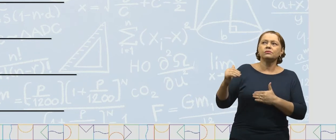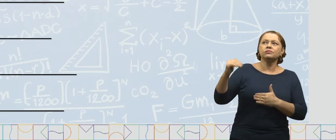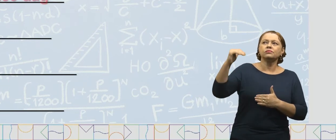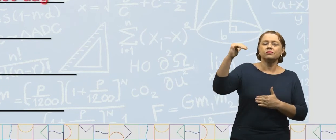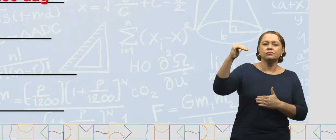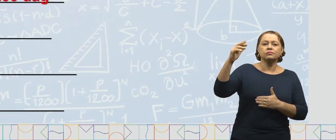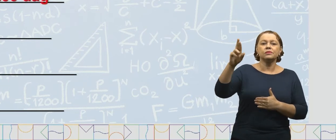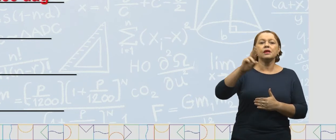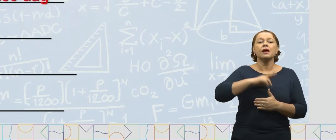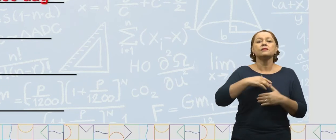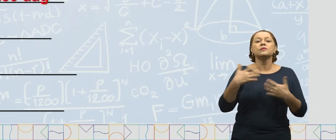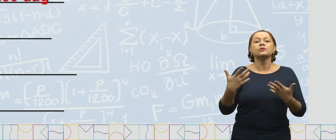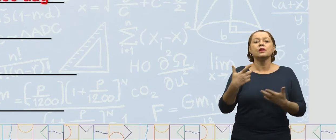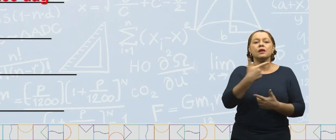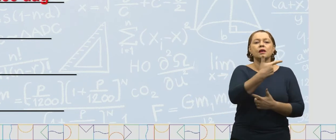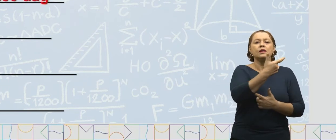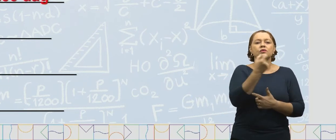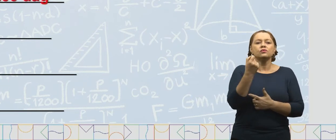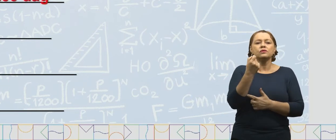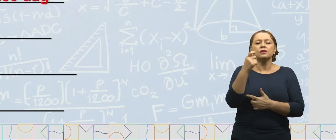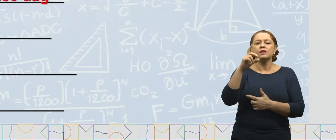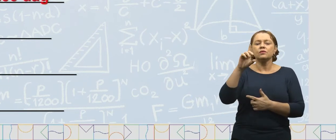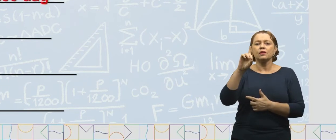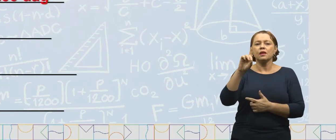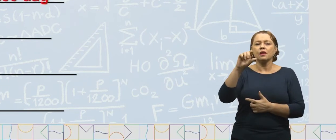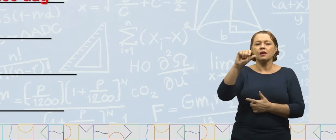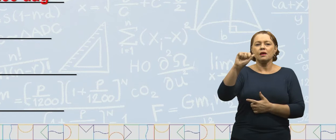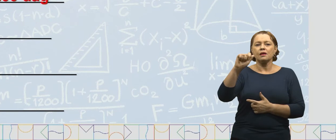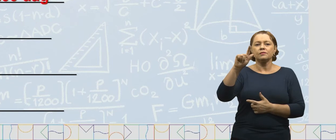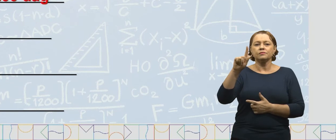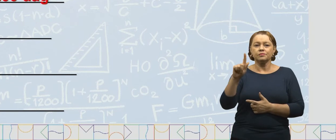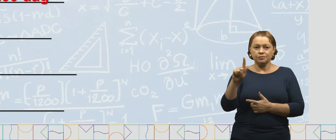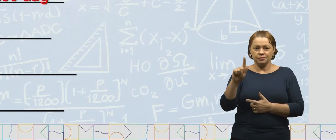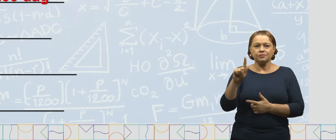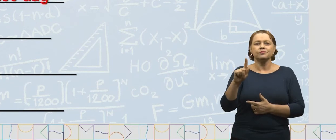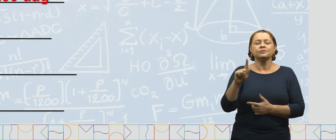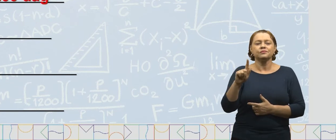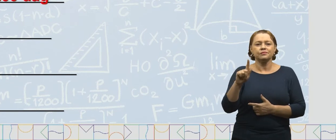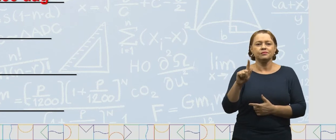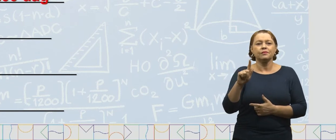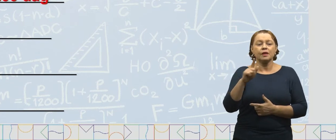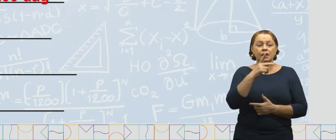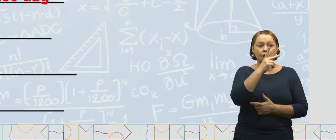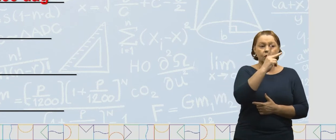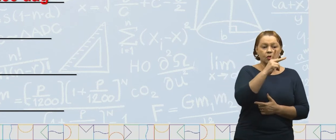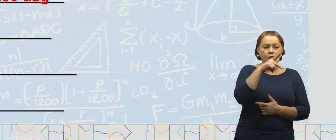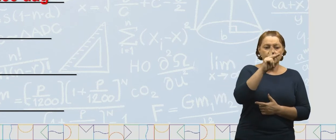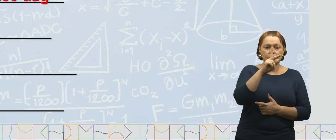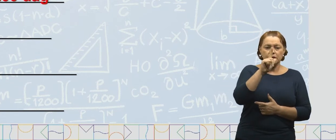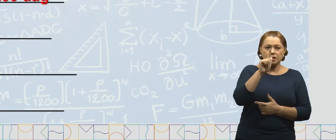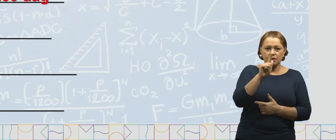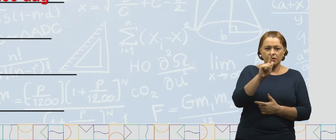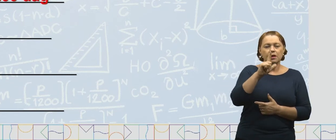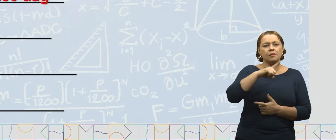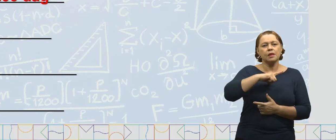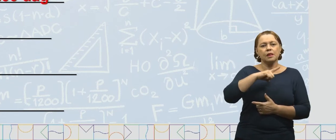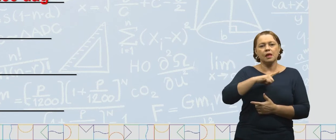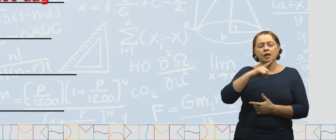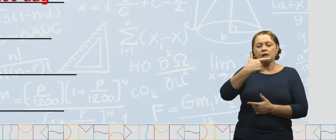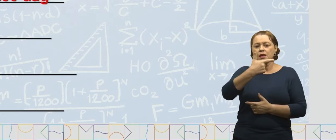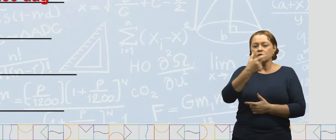é 200 decagramas, ou seja, em 2 kg temos